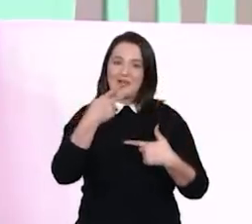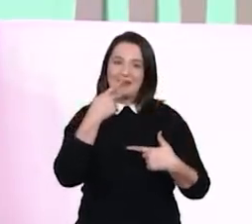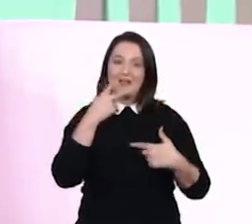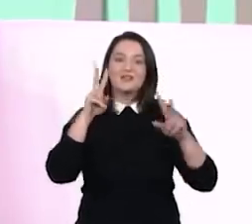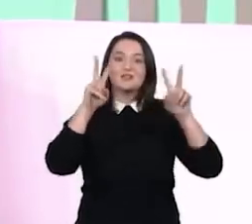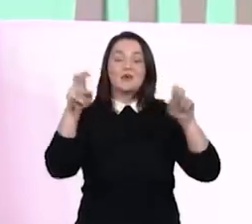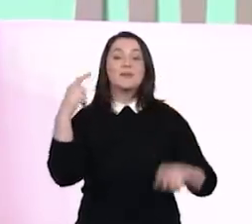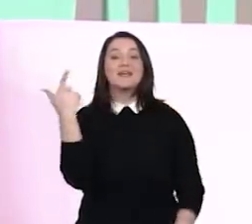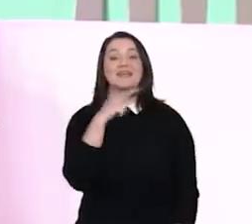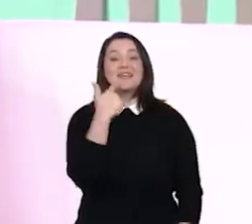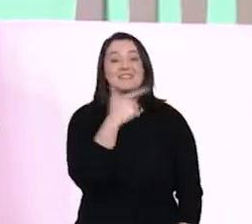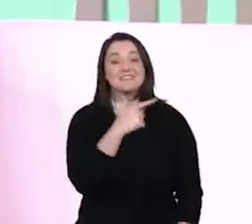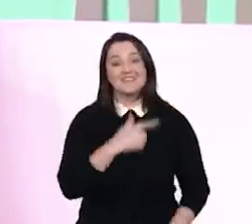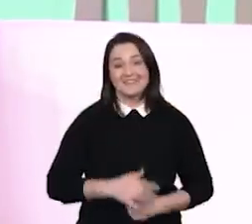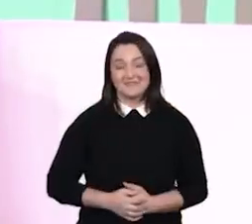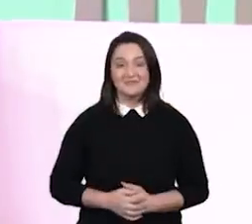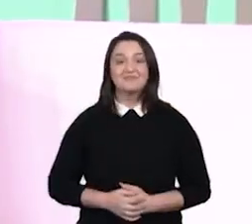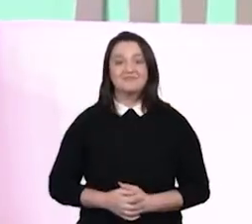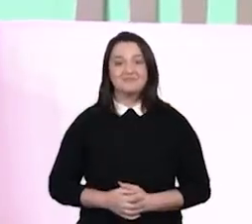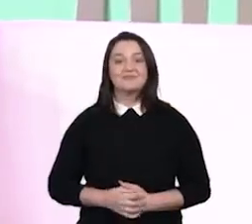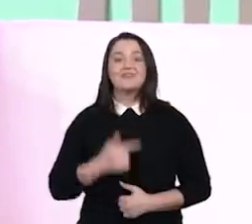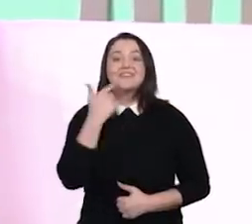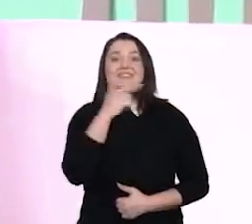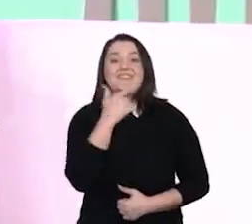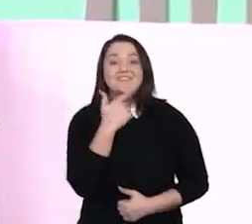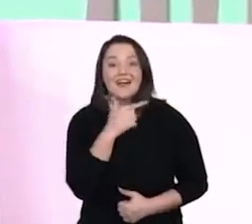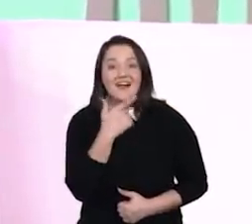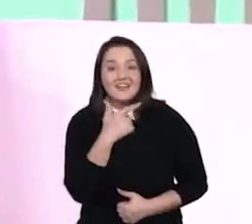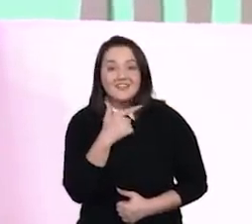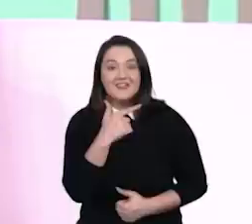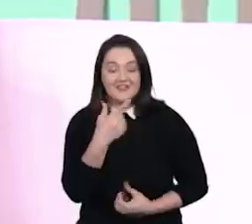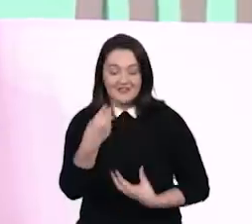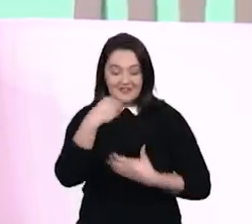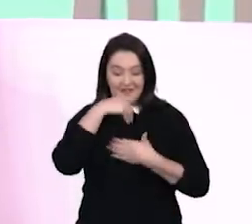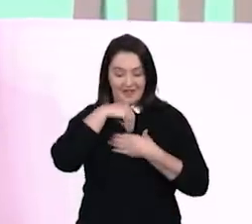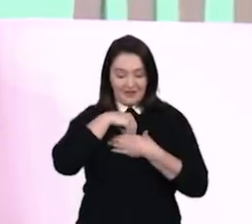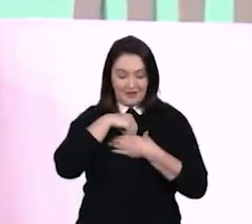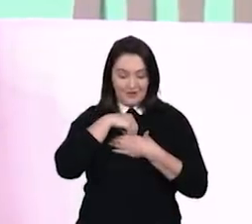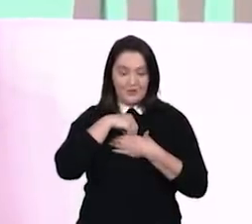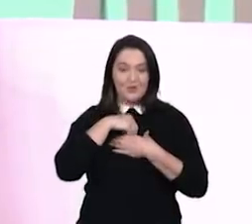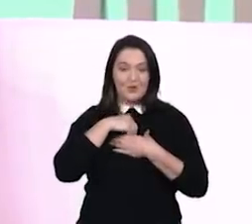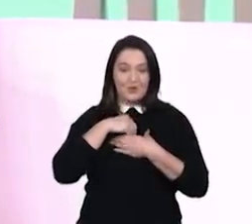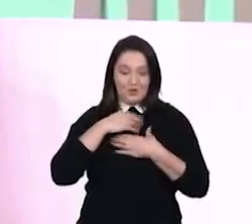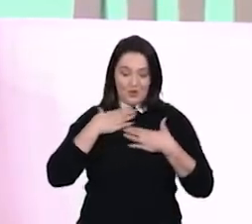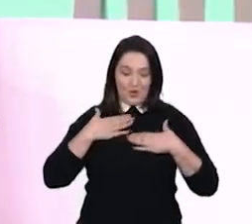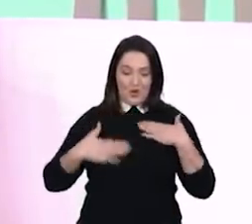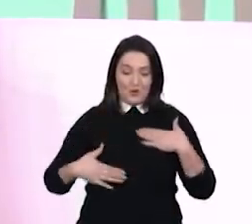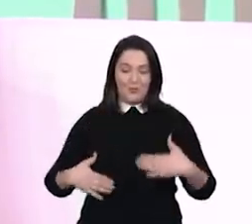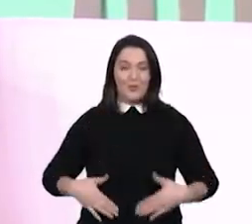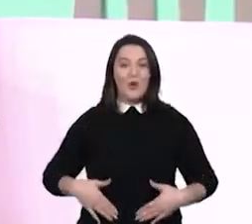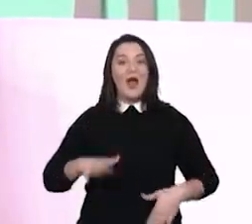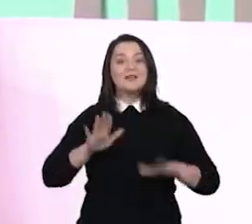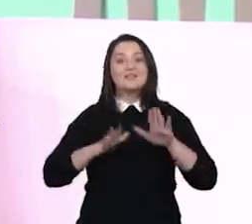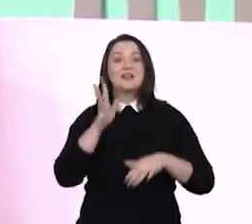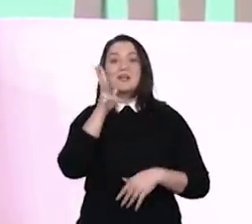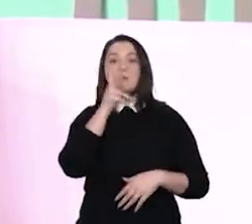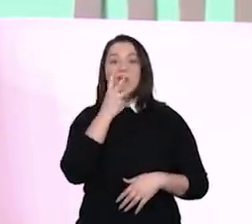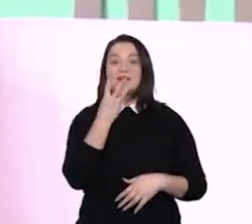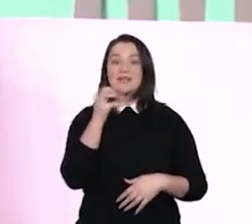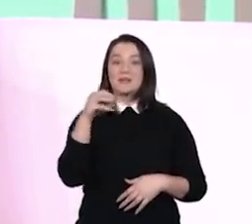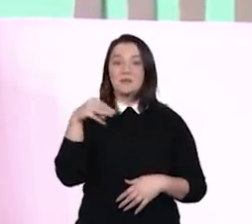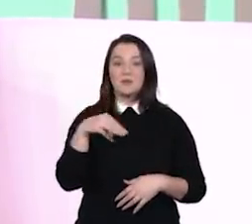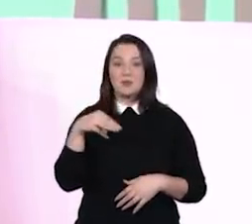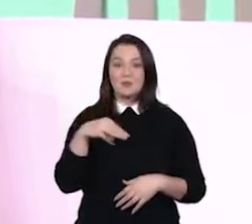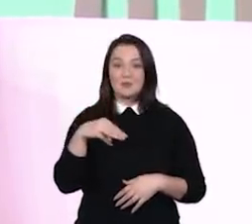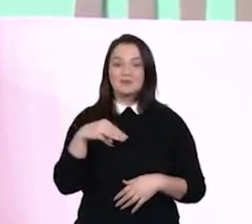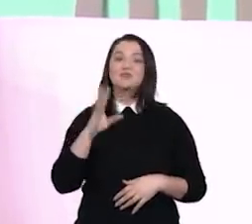a risada. Os efeitos do riso sobre o organismo, você sabia que dura até 30 minutos?